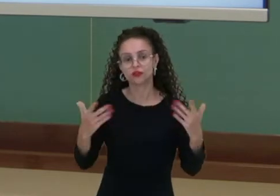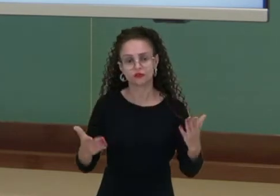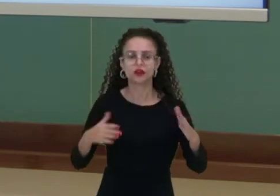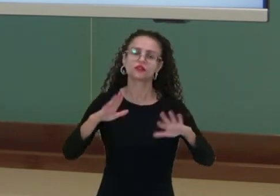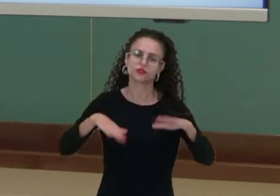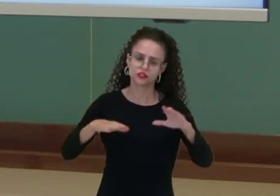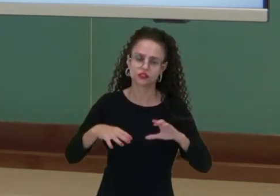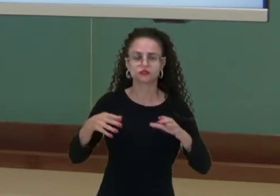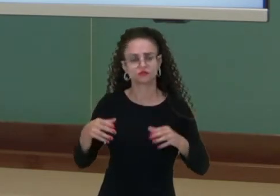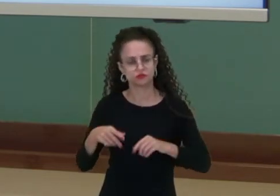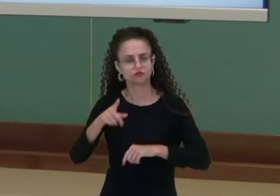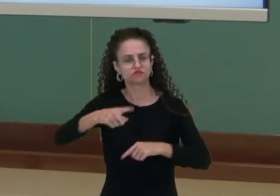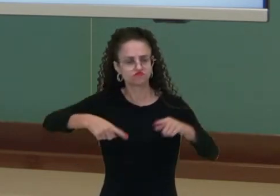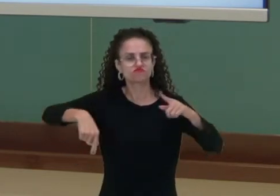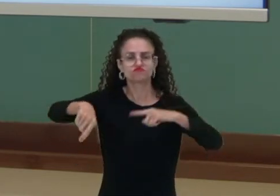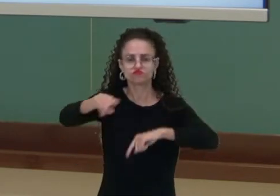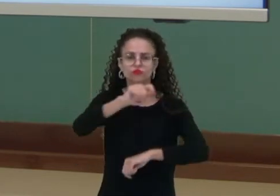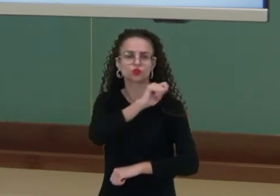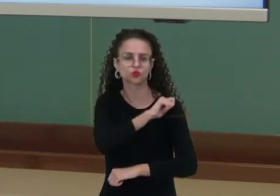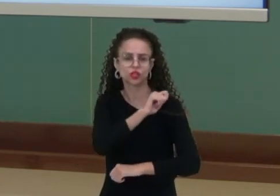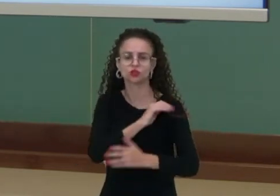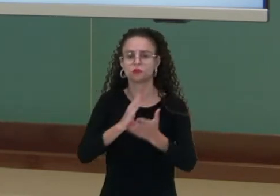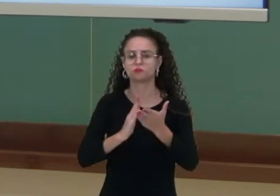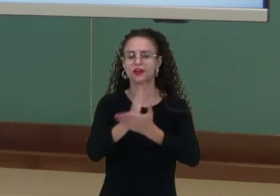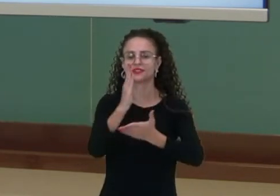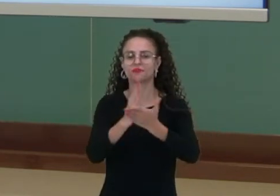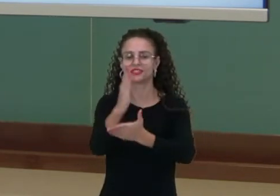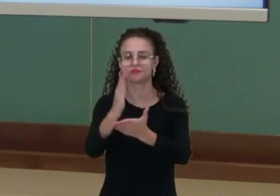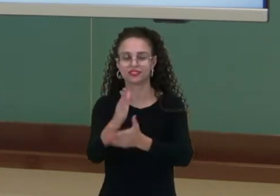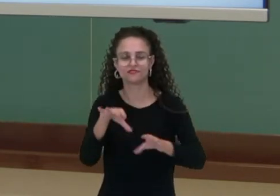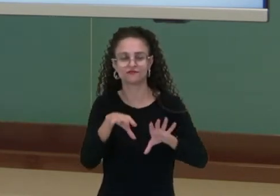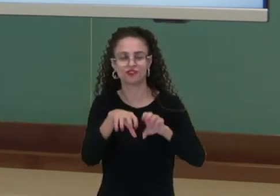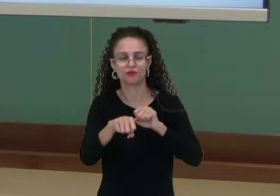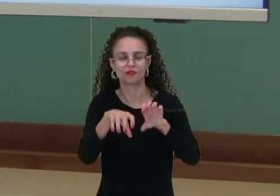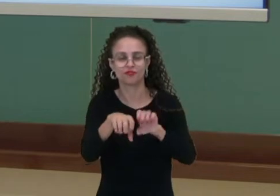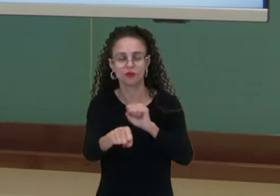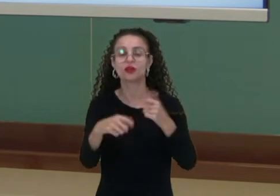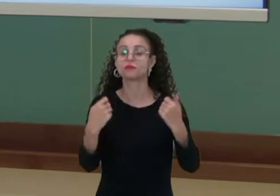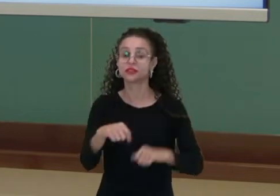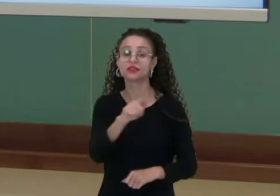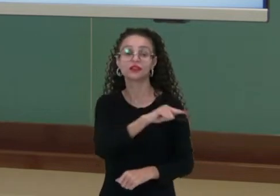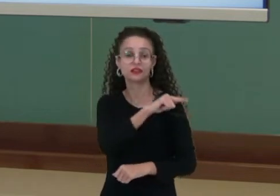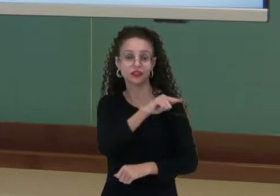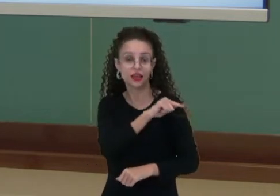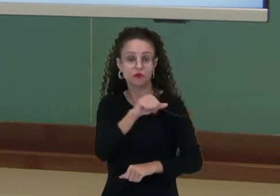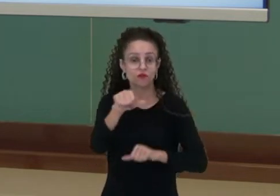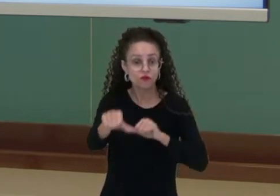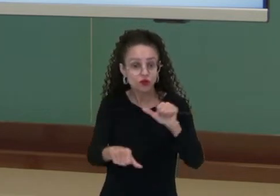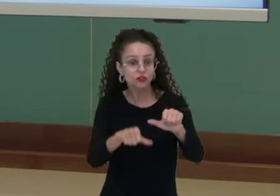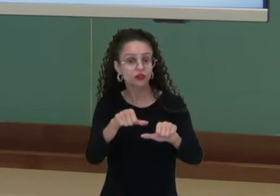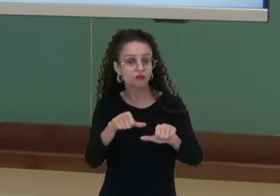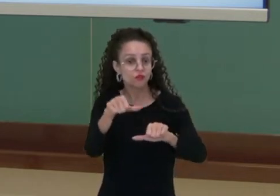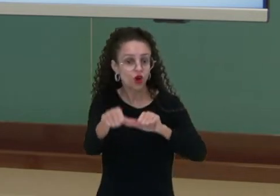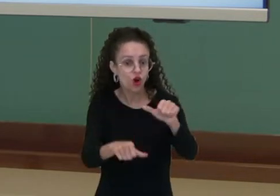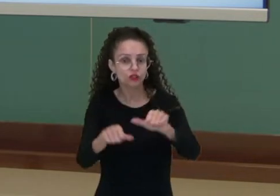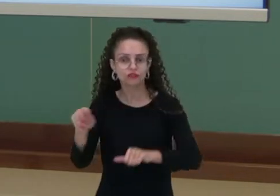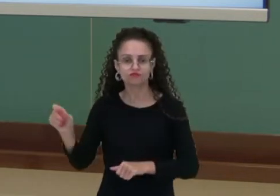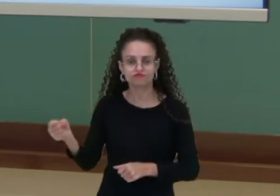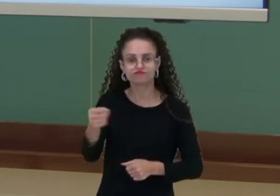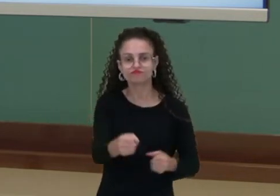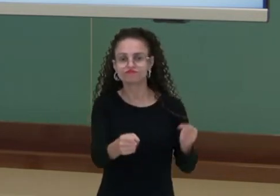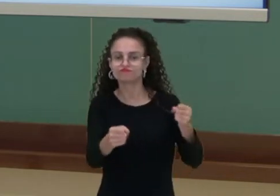os alunos estão passando de séries, se formando, e precisa que o Grêmio Estudantil se renove,